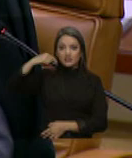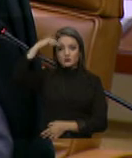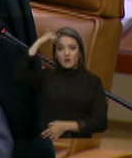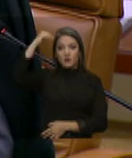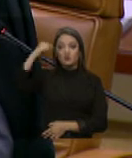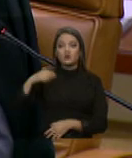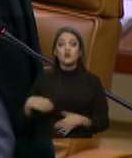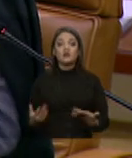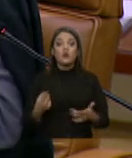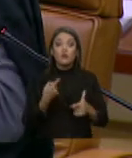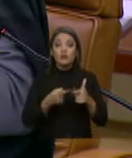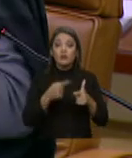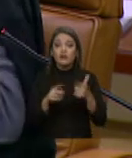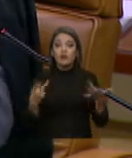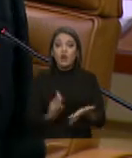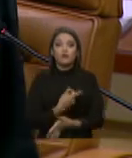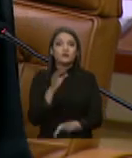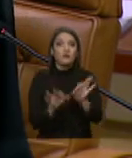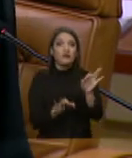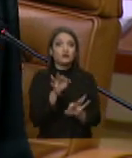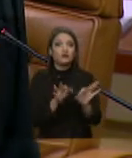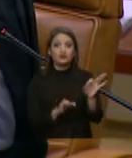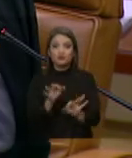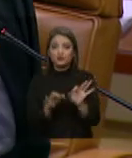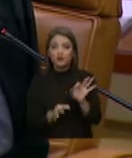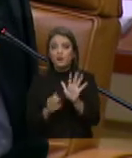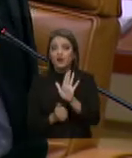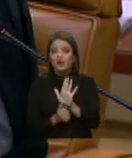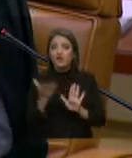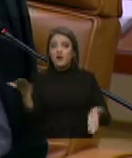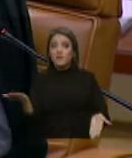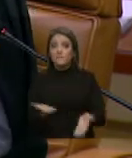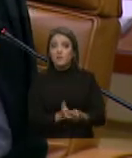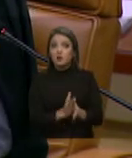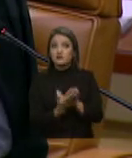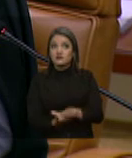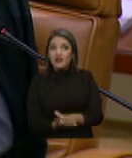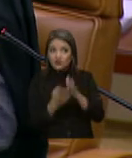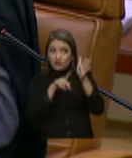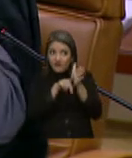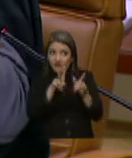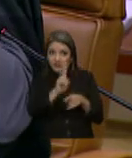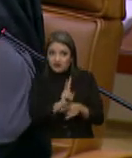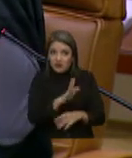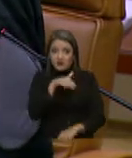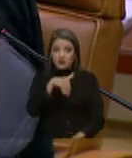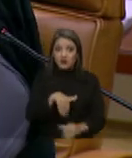um dos grandes problemas que tivemos para jogar várias ações de investigação judicial eleitoral porque em